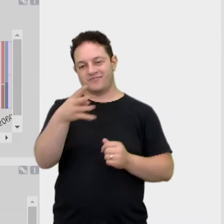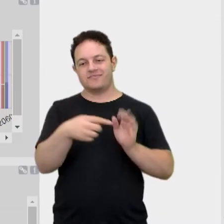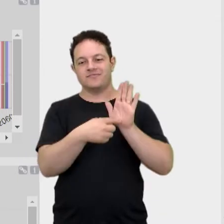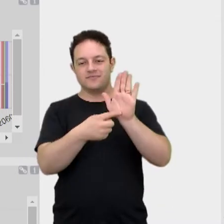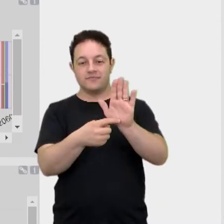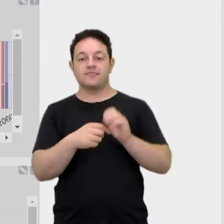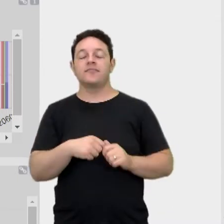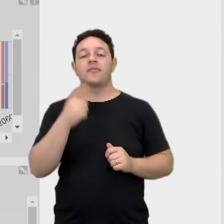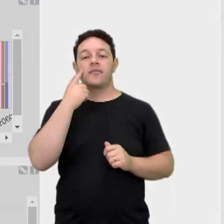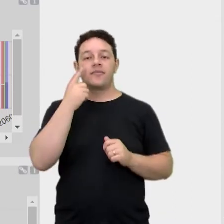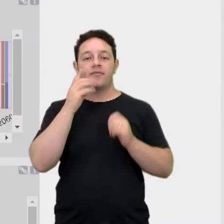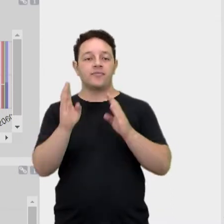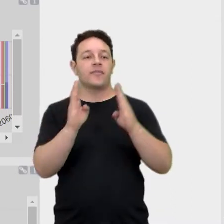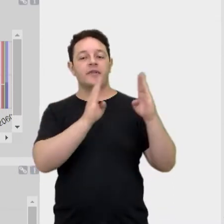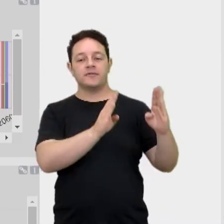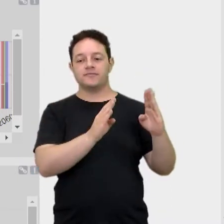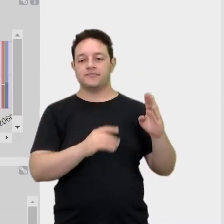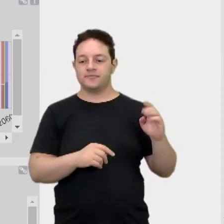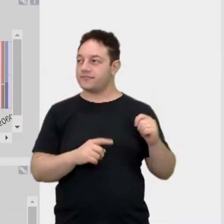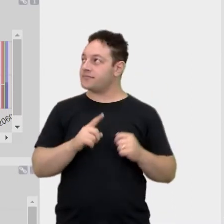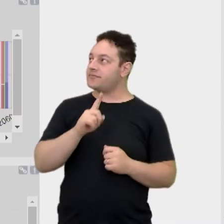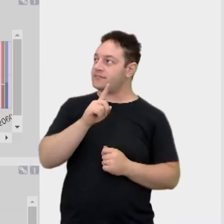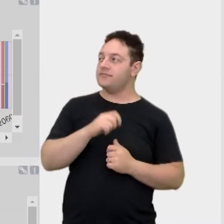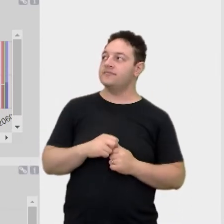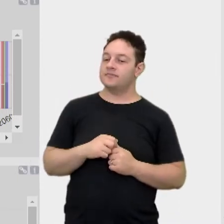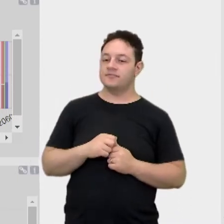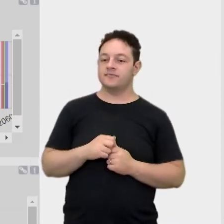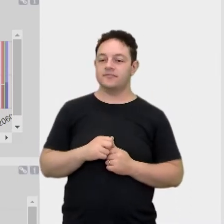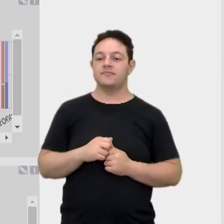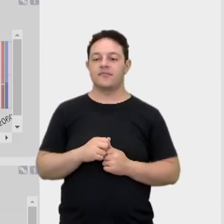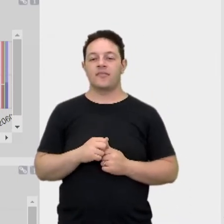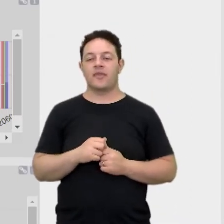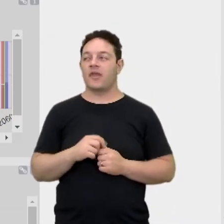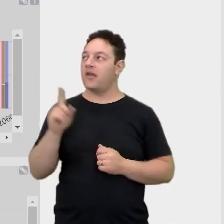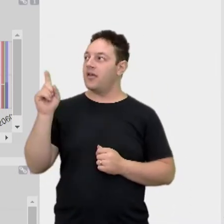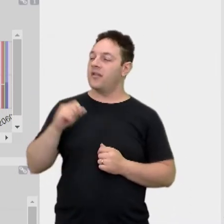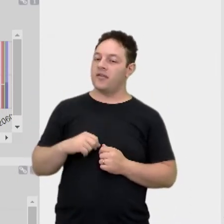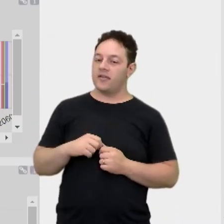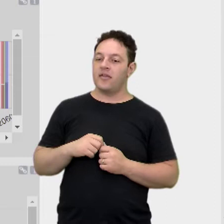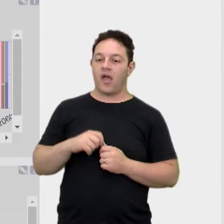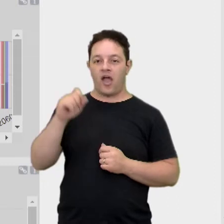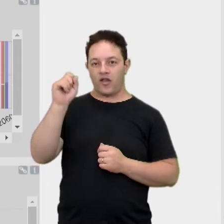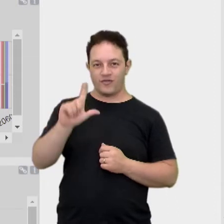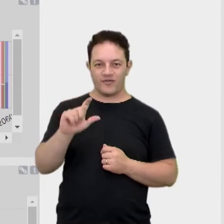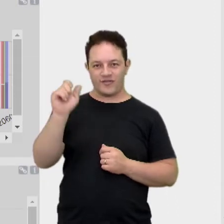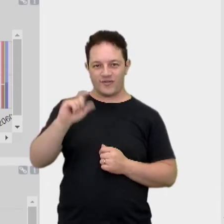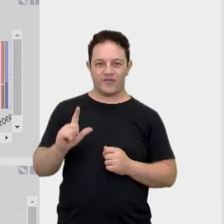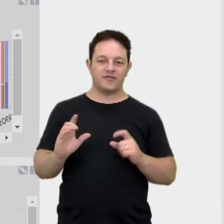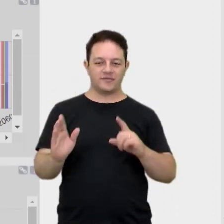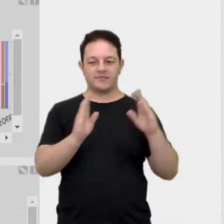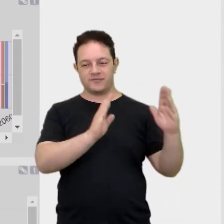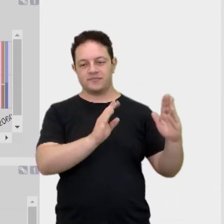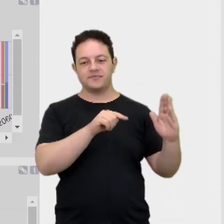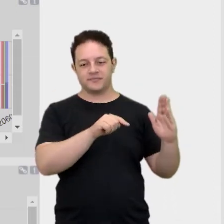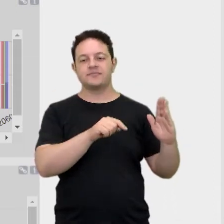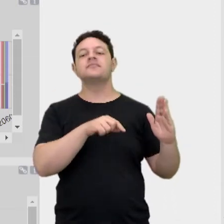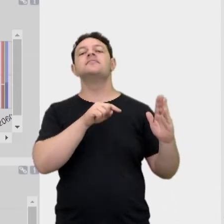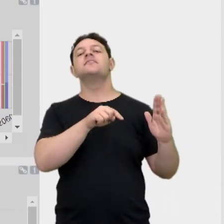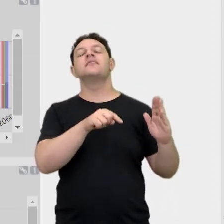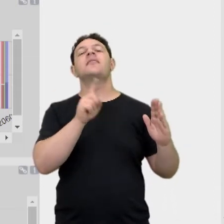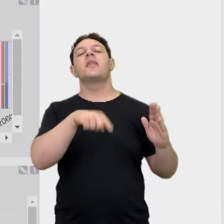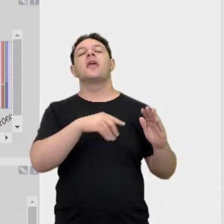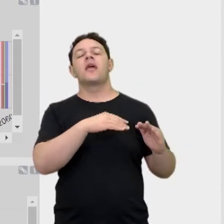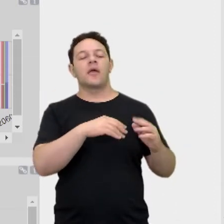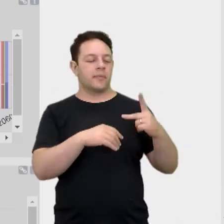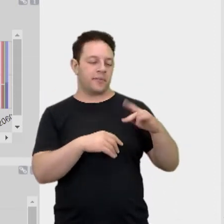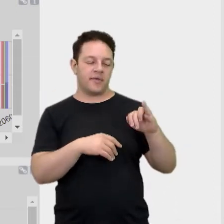lado direito, nós temos aí a evolução dos grupos etários. Então vejo aí que a tendência aí da evolução do